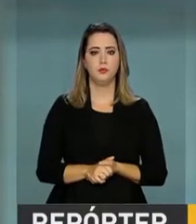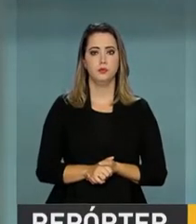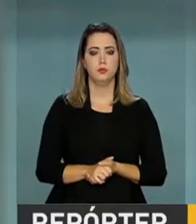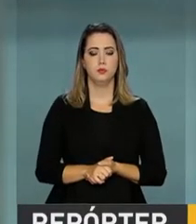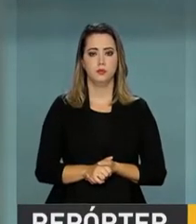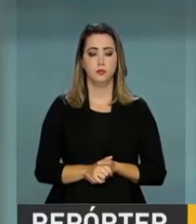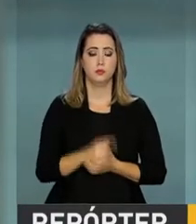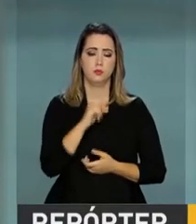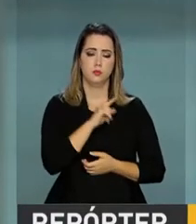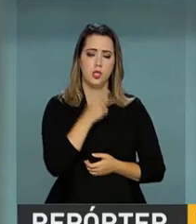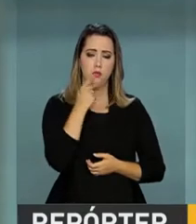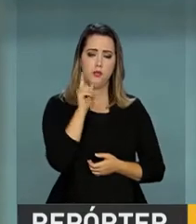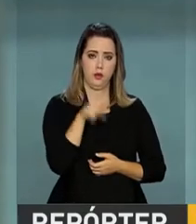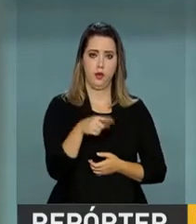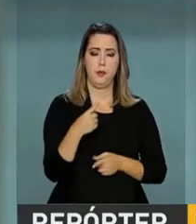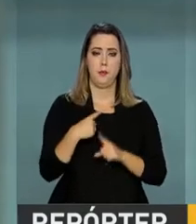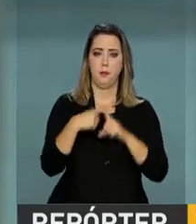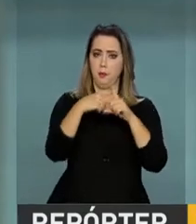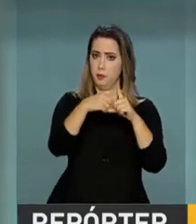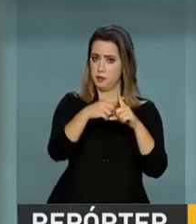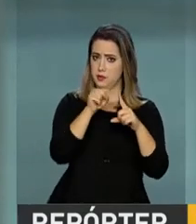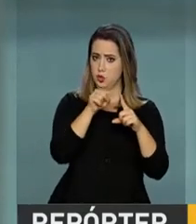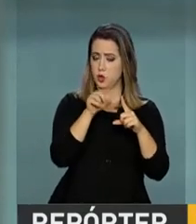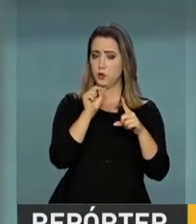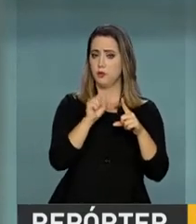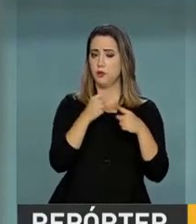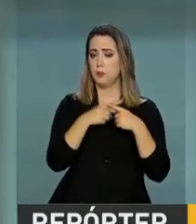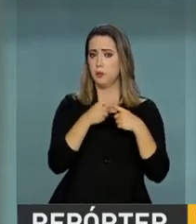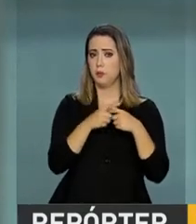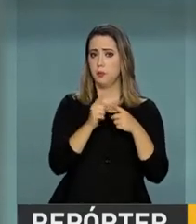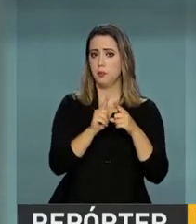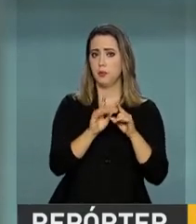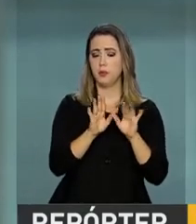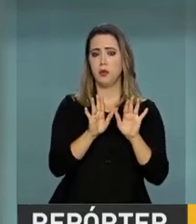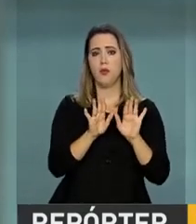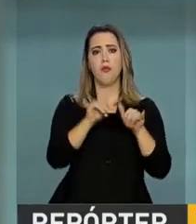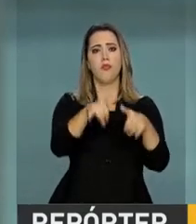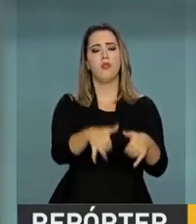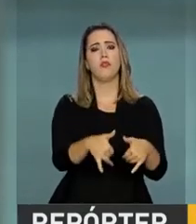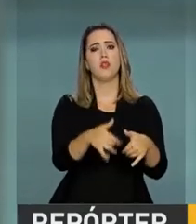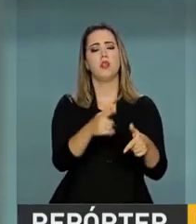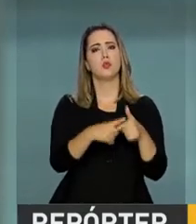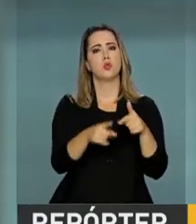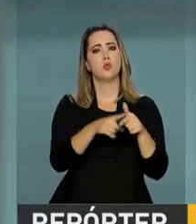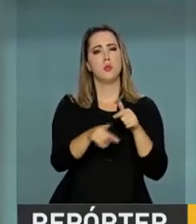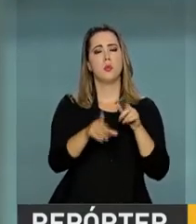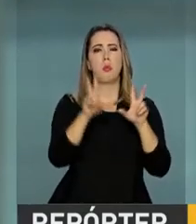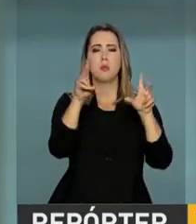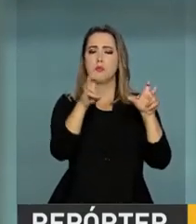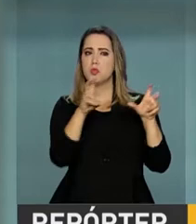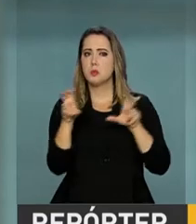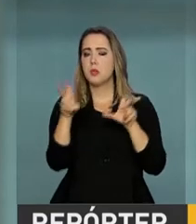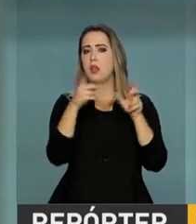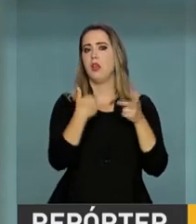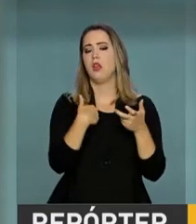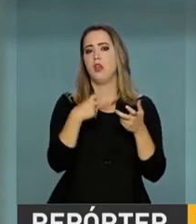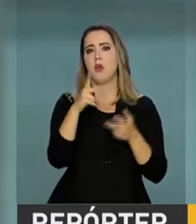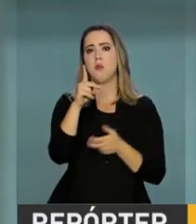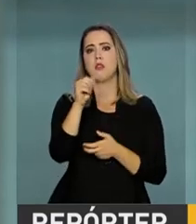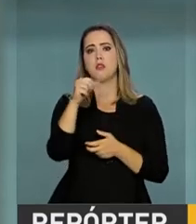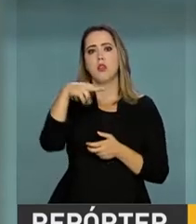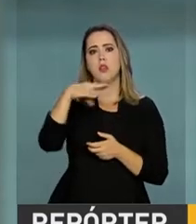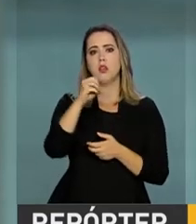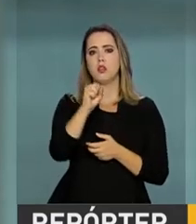positiva, exatamente porque, ao suprir lacunas que a CLT tinha sobre temas como danos morais,